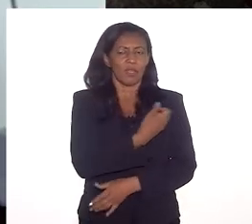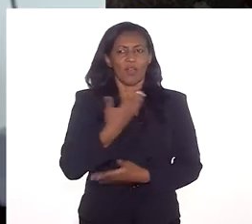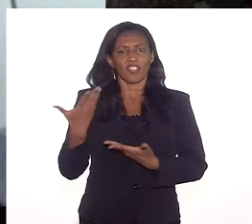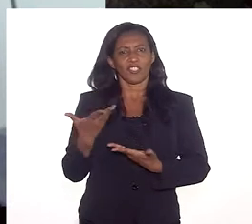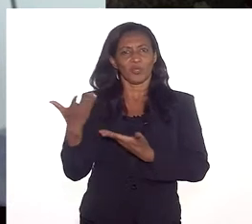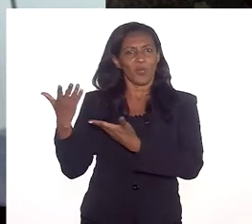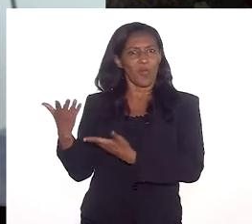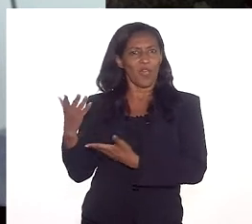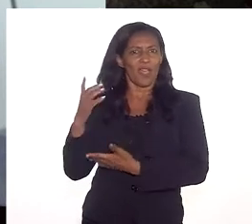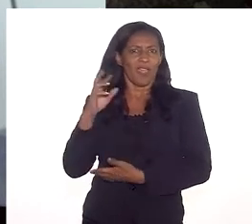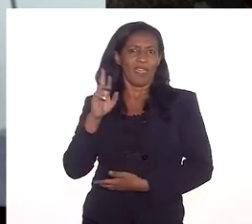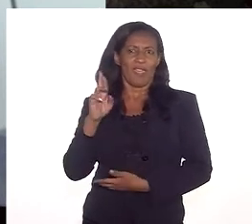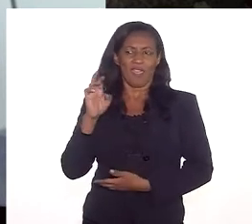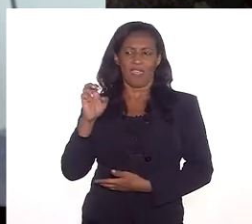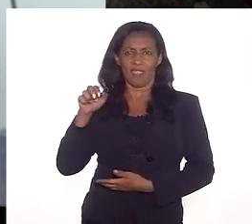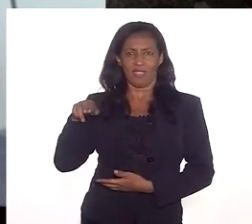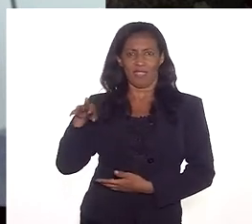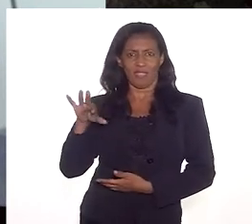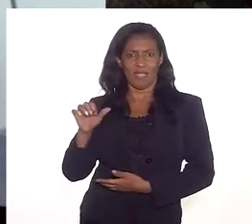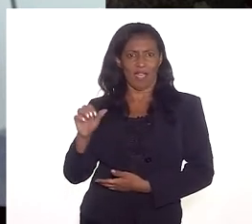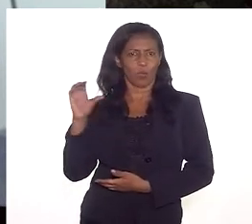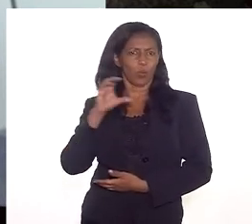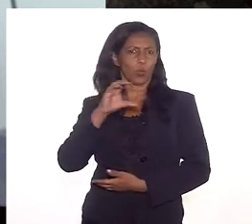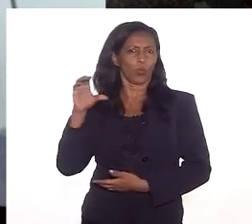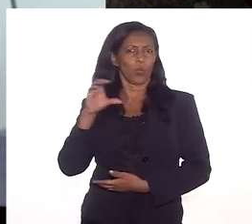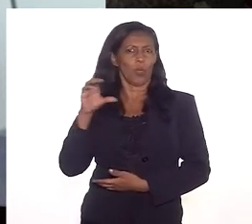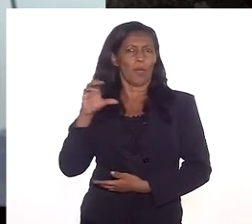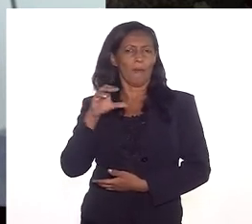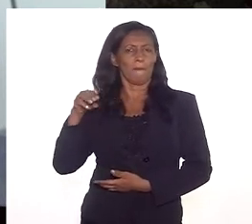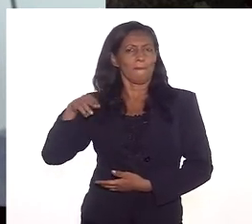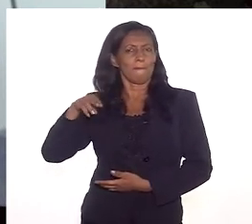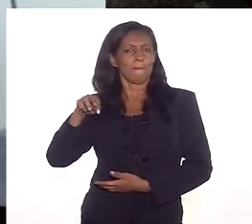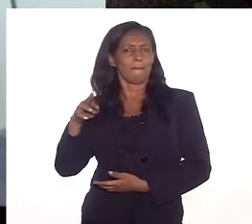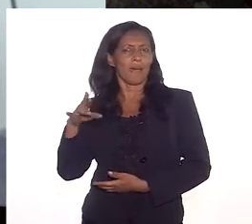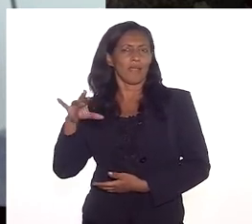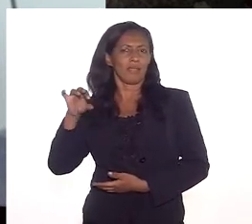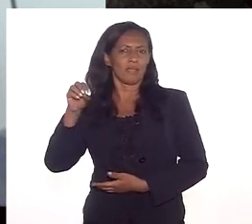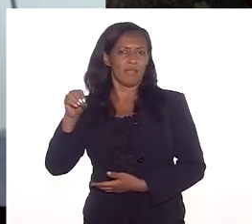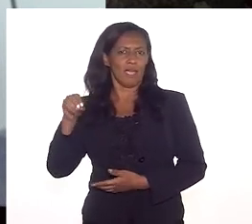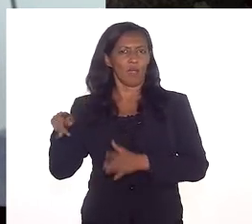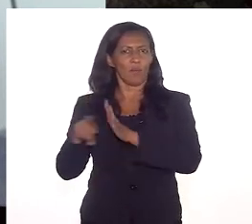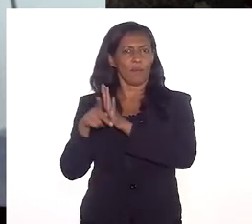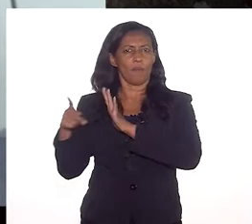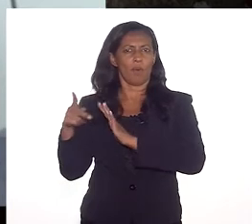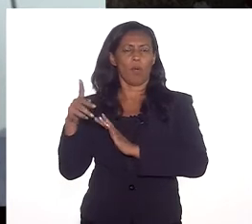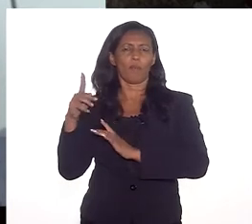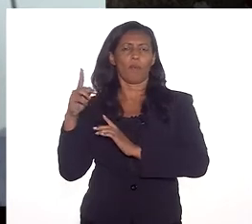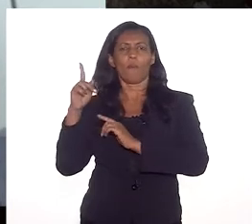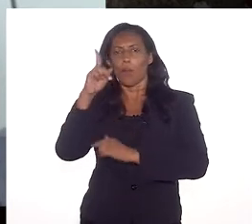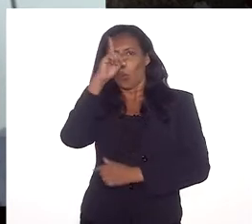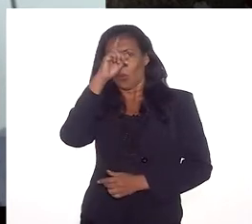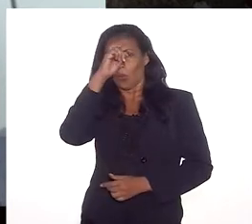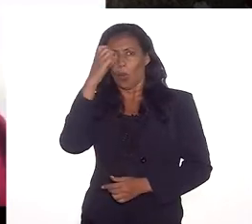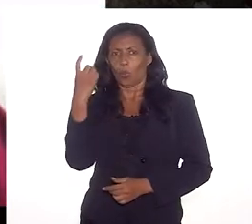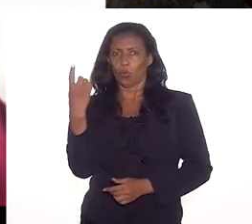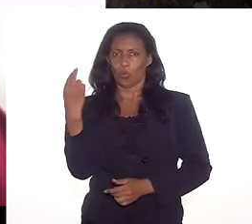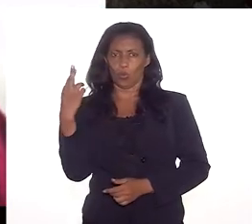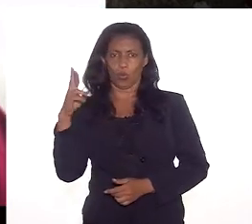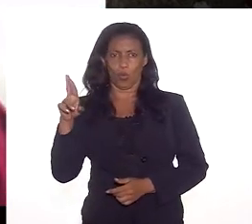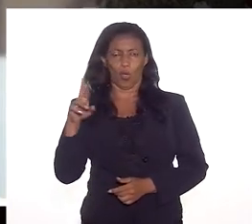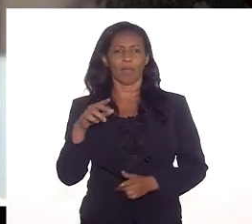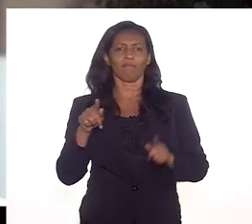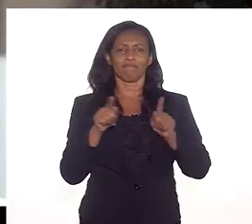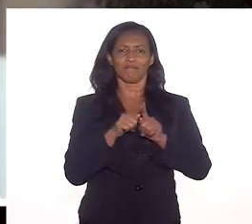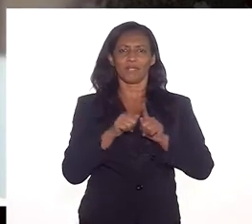a gente recebe Renato Sá, coordenador de medicina materno-fetal da Perinatal, Hospital da Rede D'Or. Bem-vindo, Renato. Com a